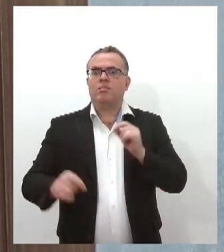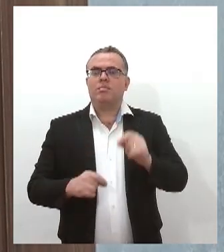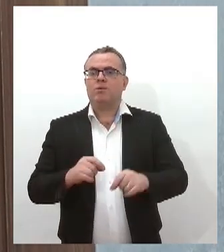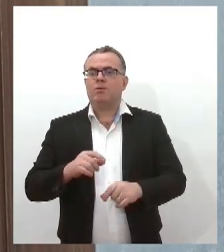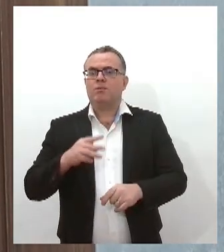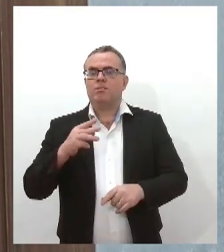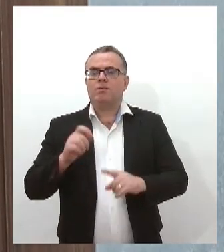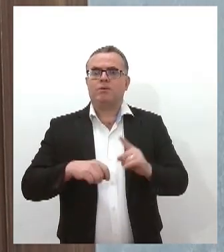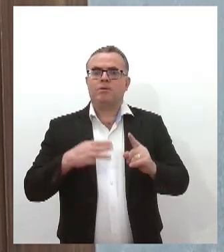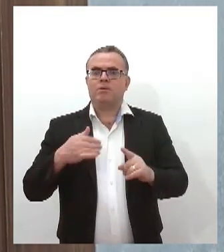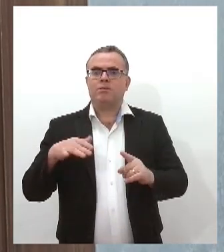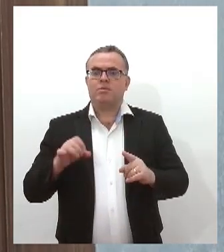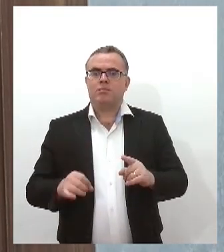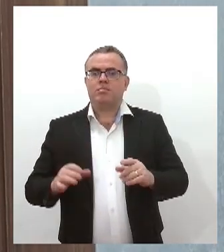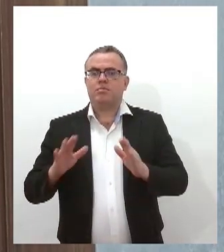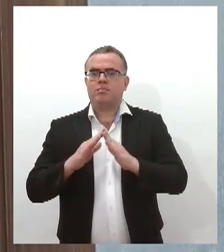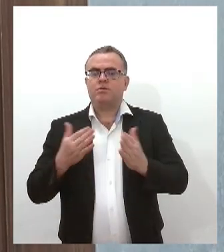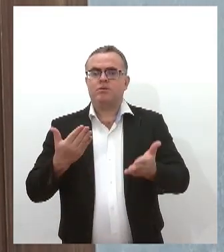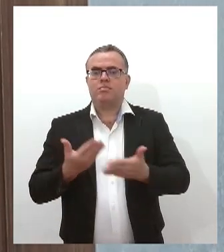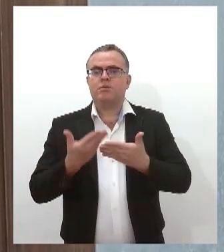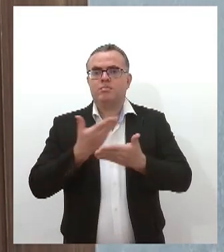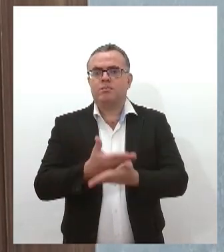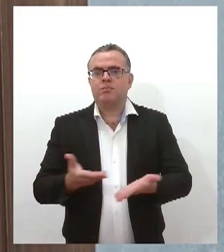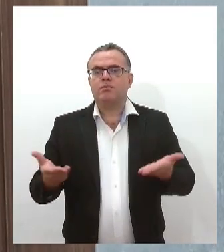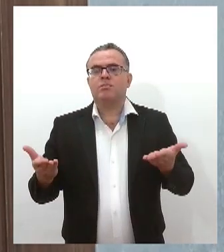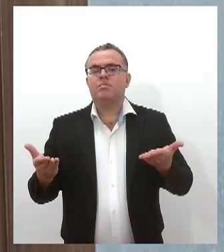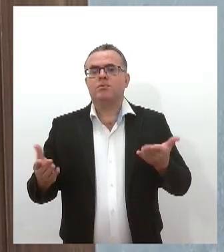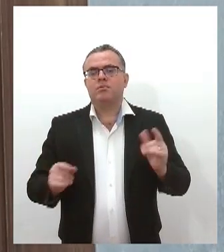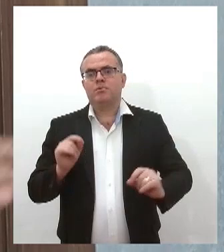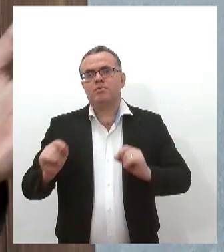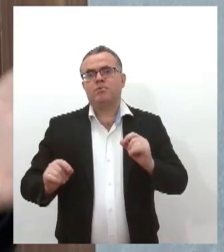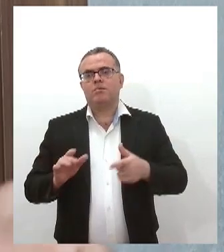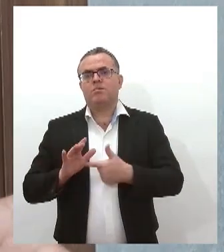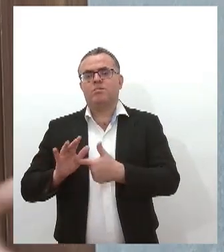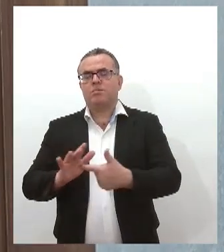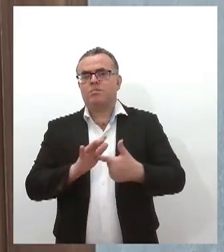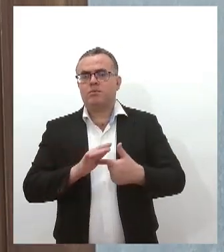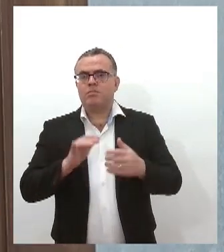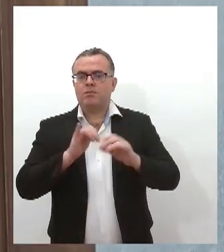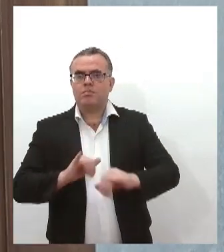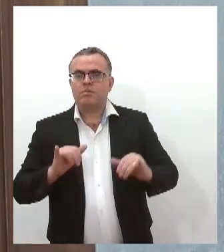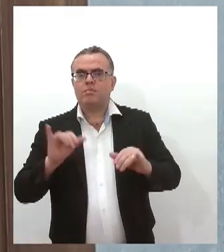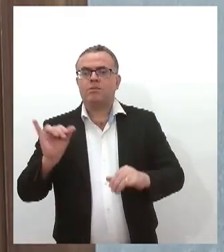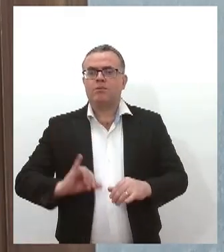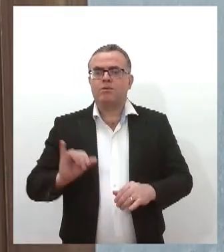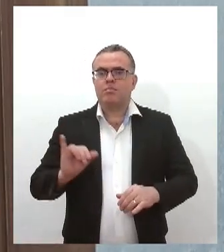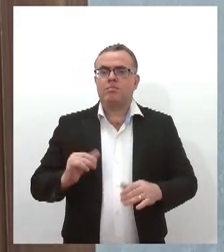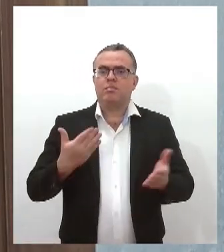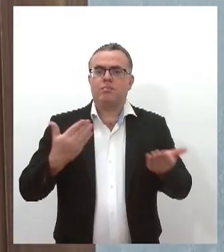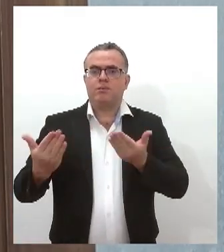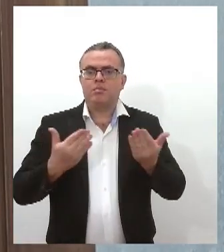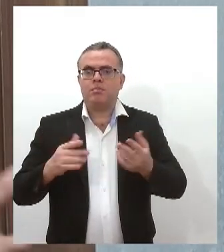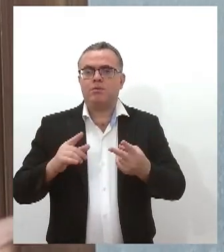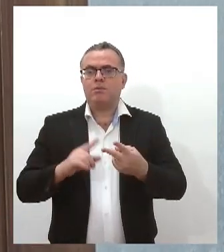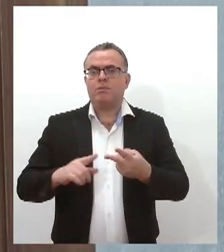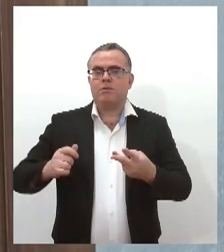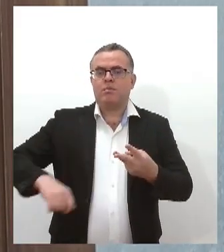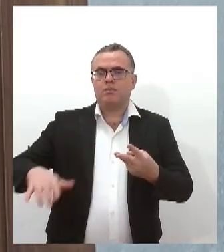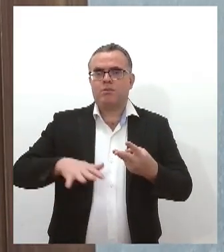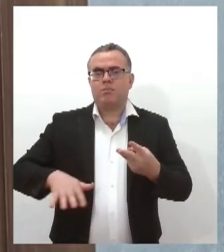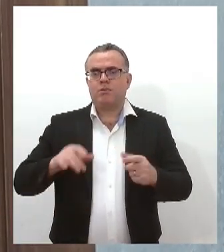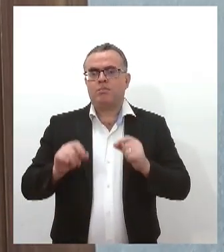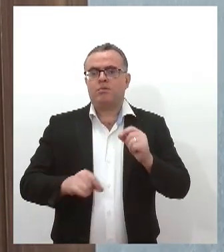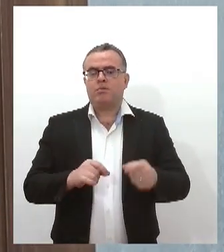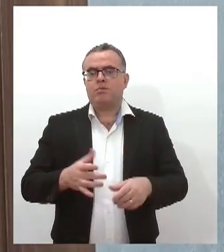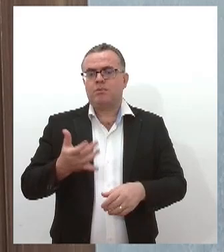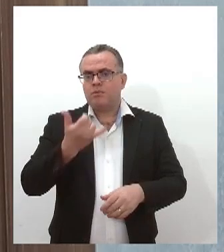escolas estaduais, visitando as escolas e levando a questão da importância de termos psicólogos e assistentes sociais nas escolas, infelizmente muitos jovens